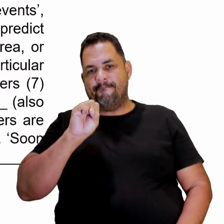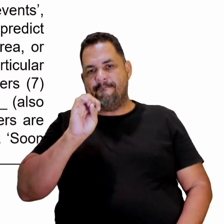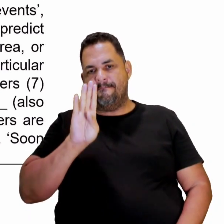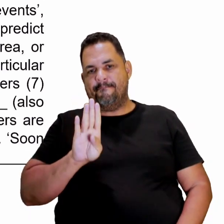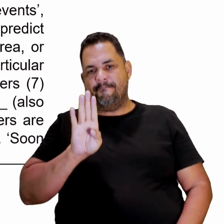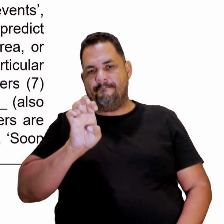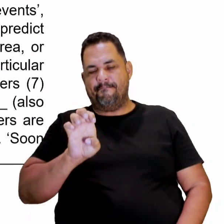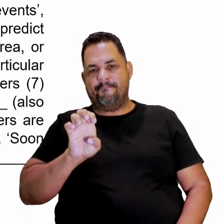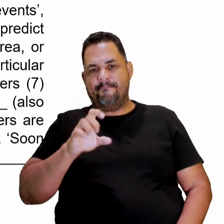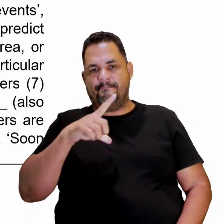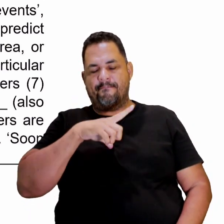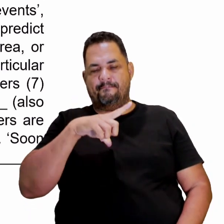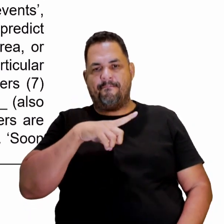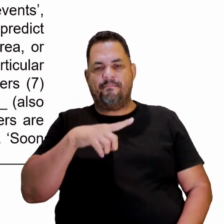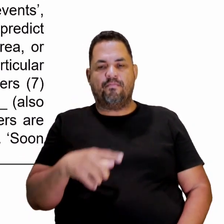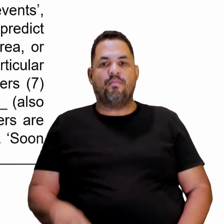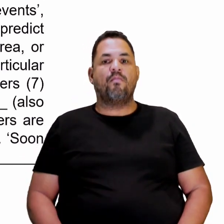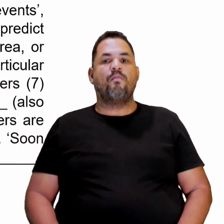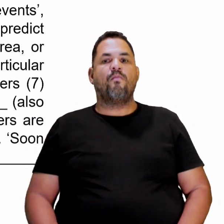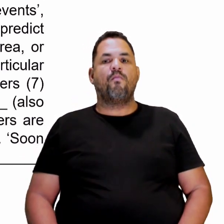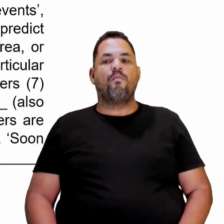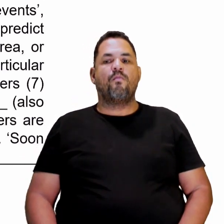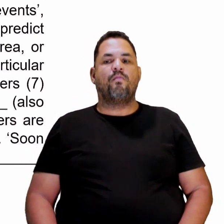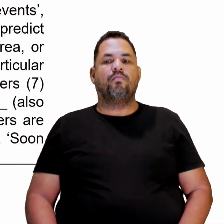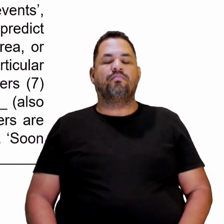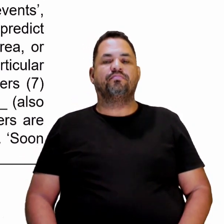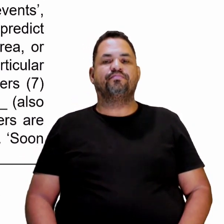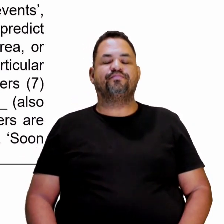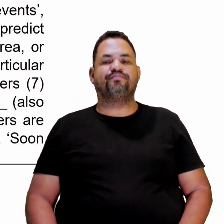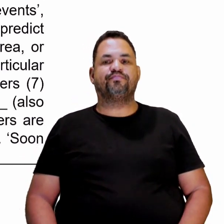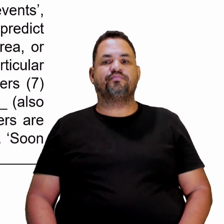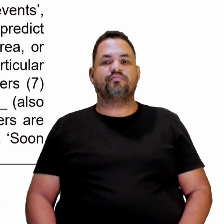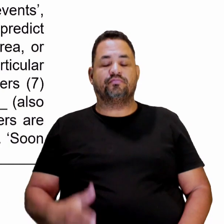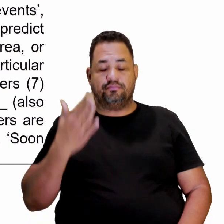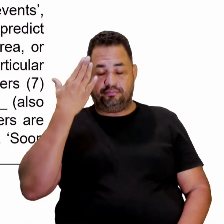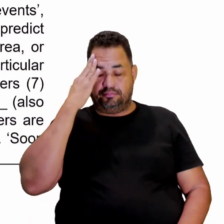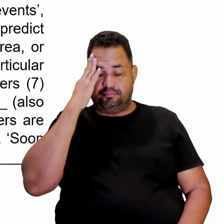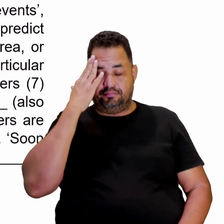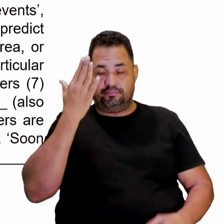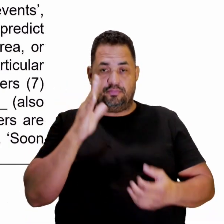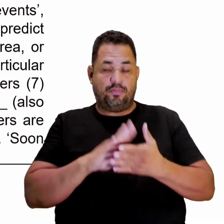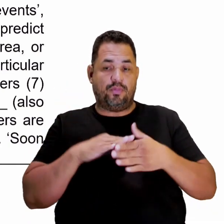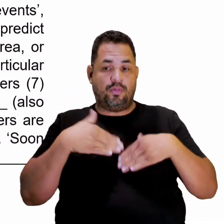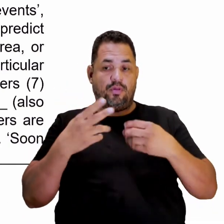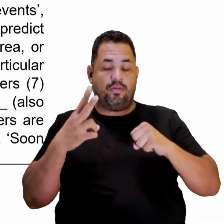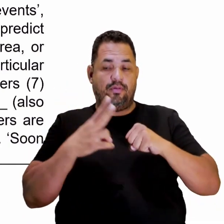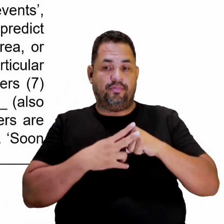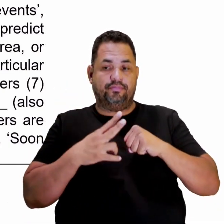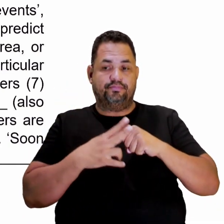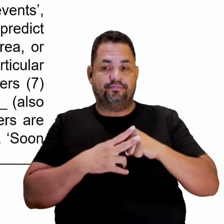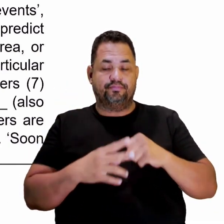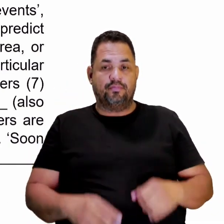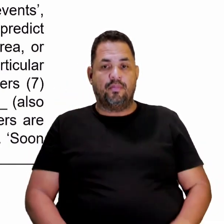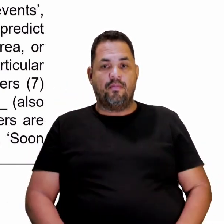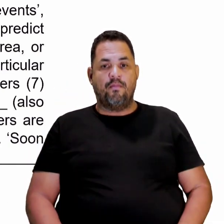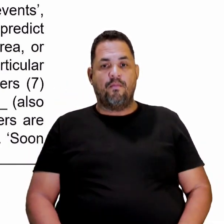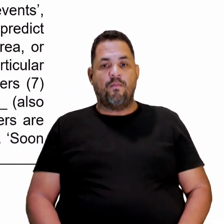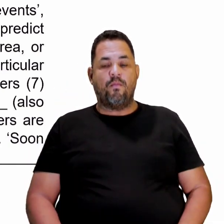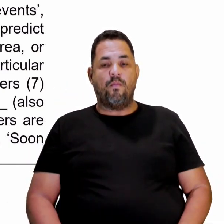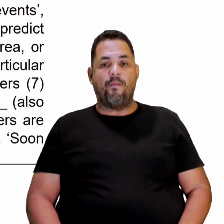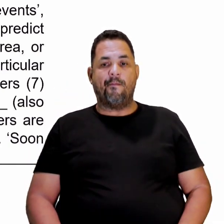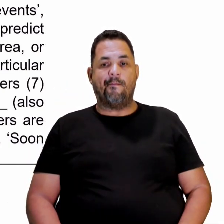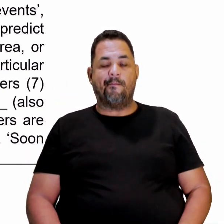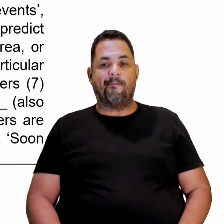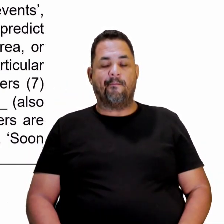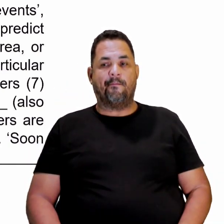ser acompanhado pelo will, então vai ficar como. Você teria que entender qual é o verbo, você sabe que o verbo é esse aqui, o verbo be.